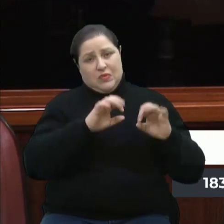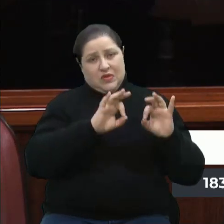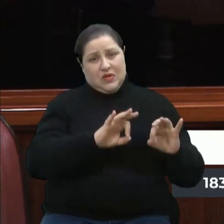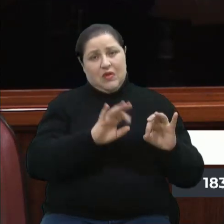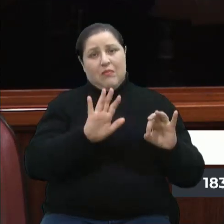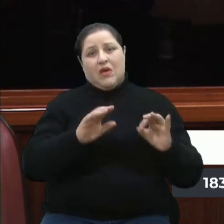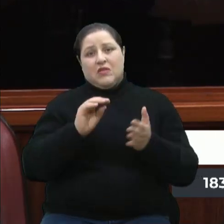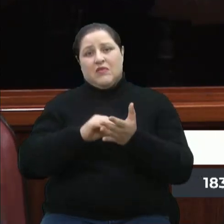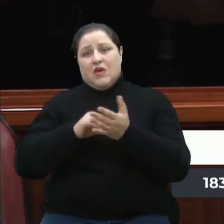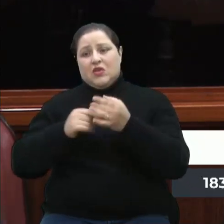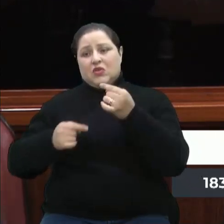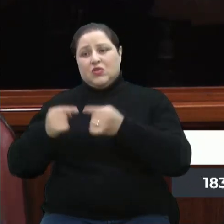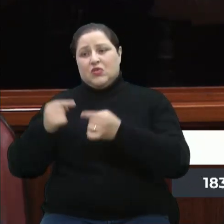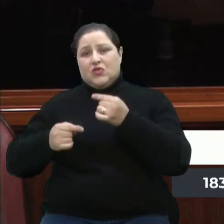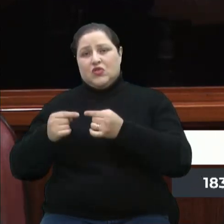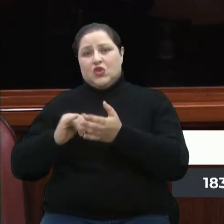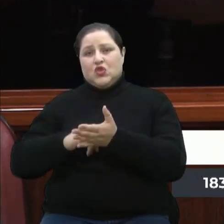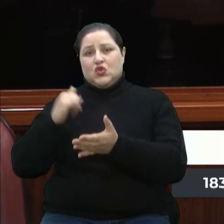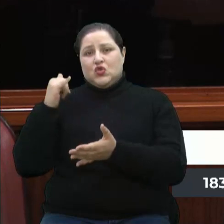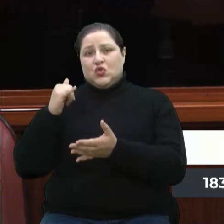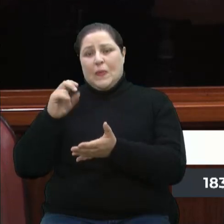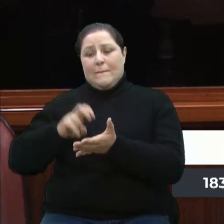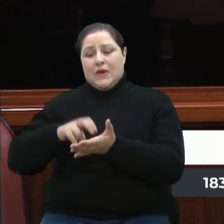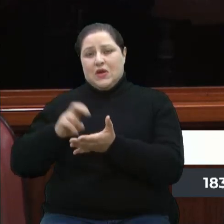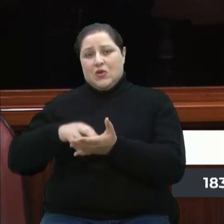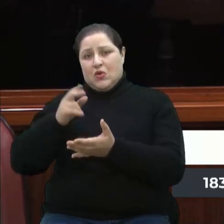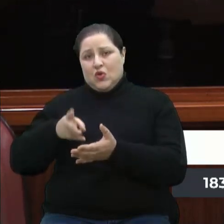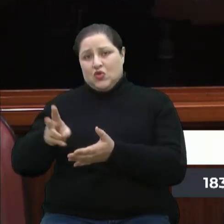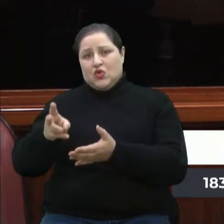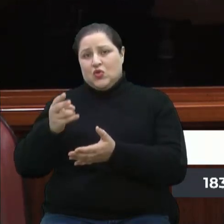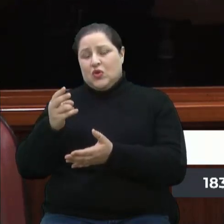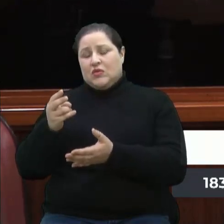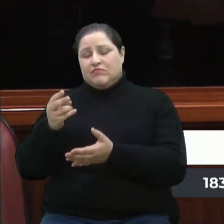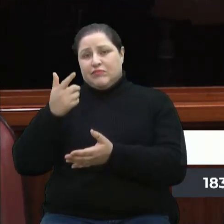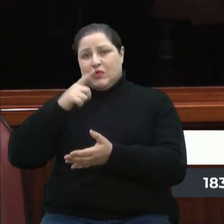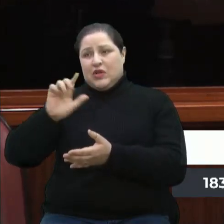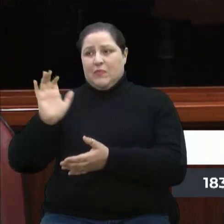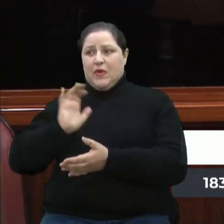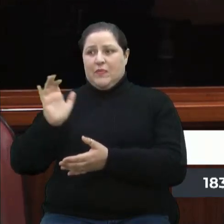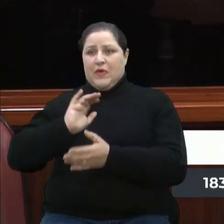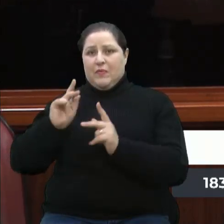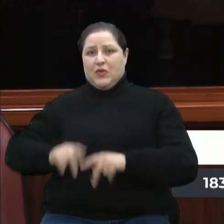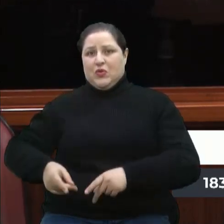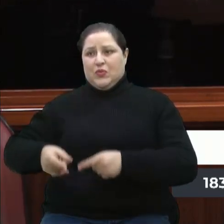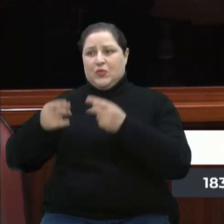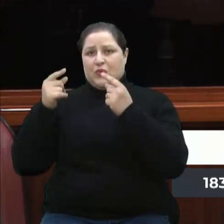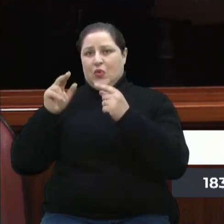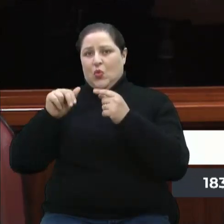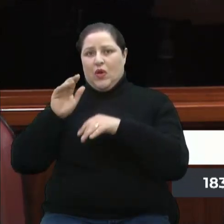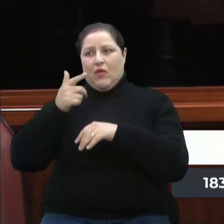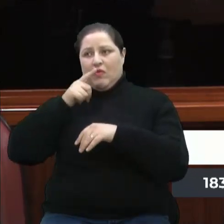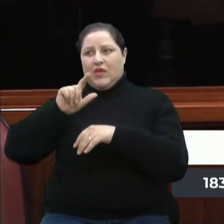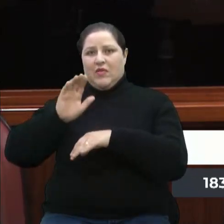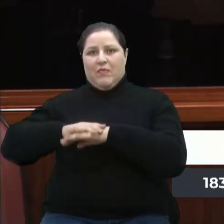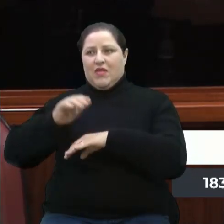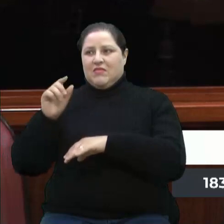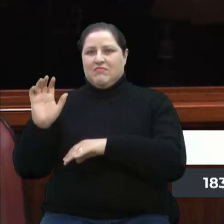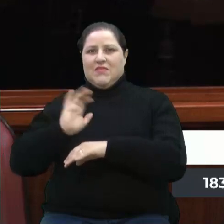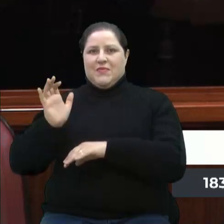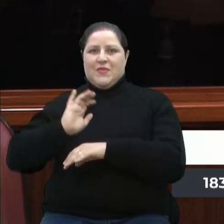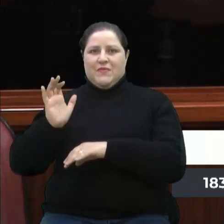bancos, que seguem ganhando de forma estratosférica. Os milionários e os bilionários do Brasil nunca ganharam tanto. Então a gente cria